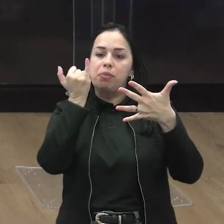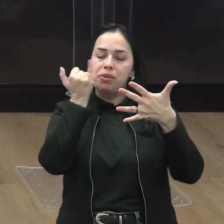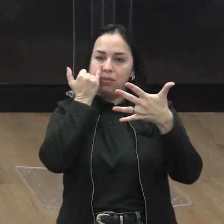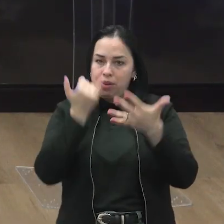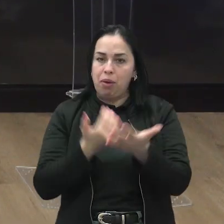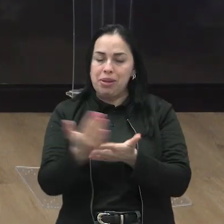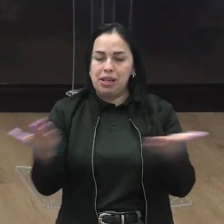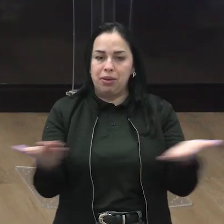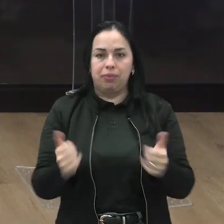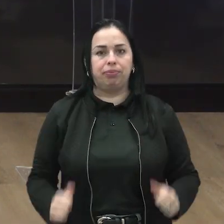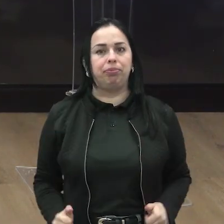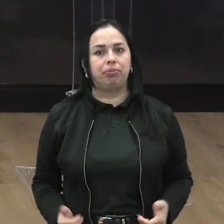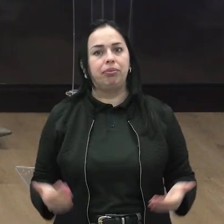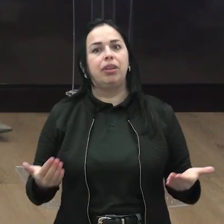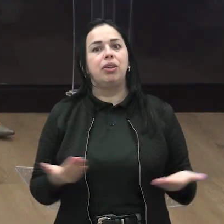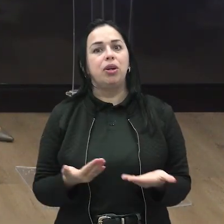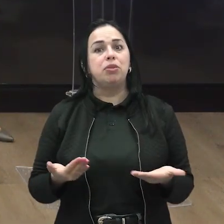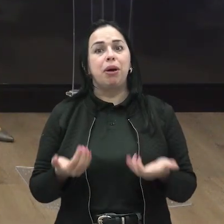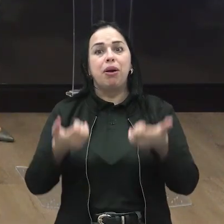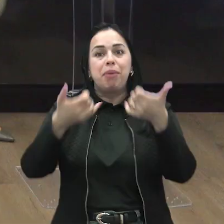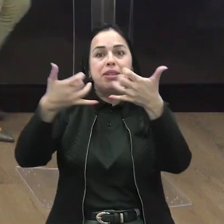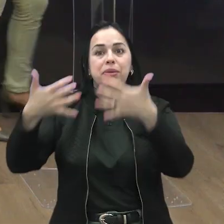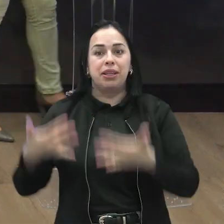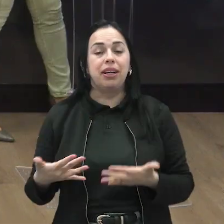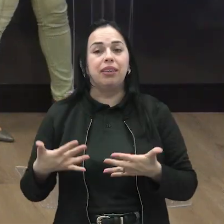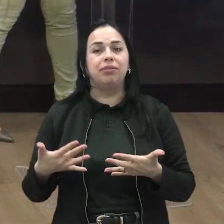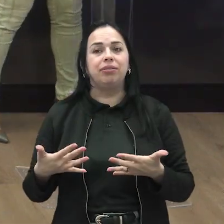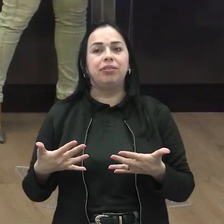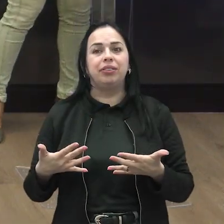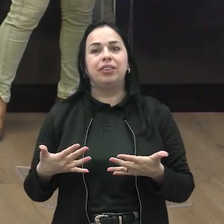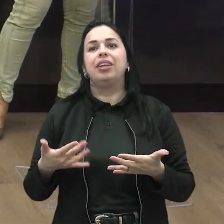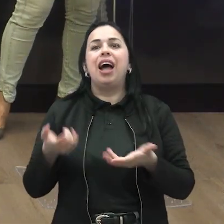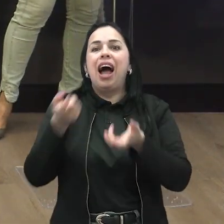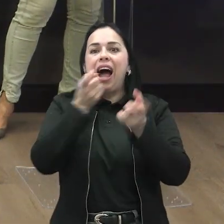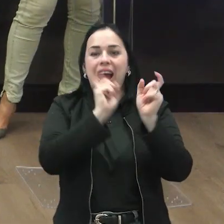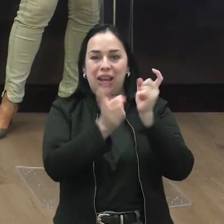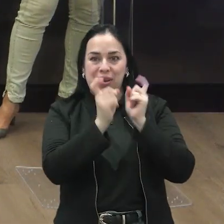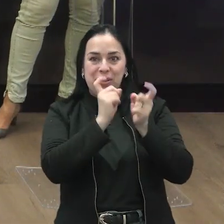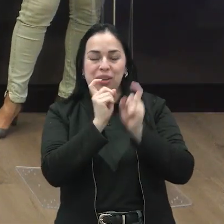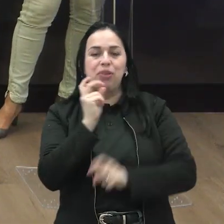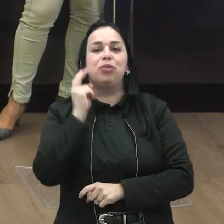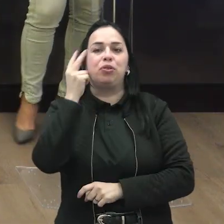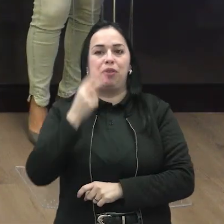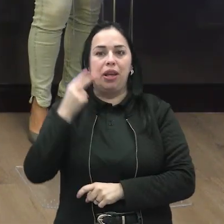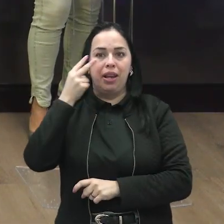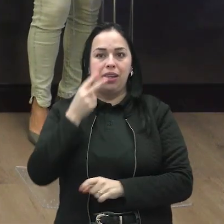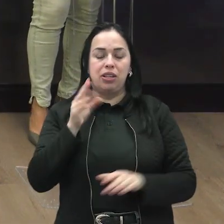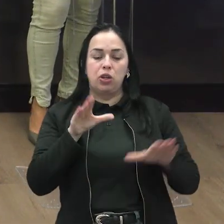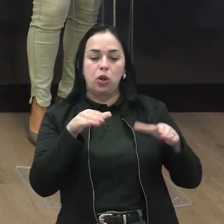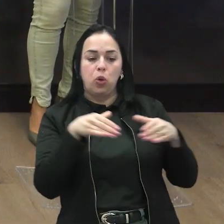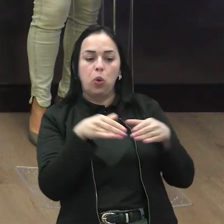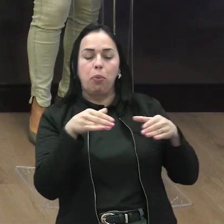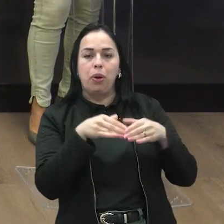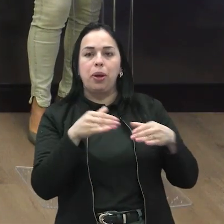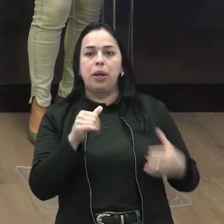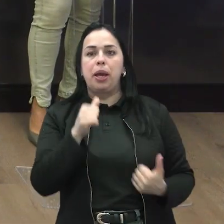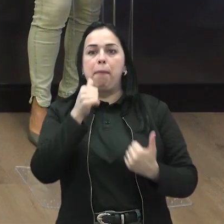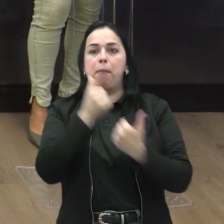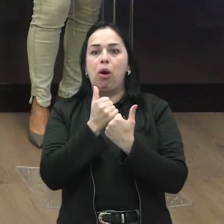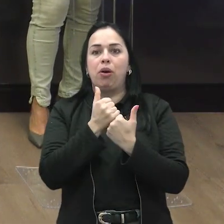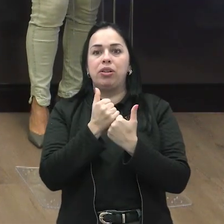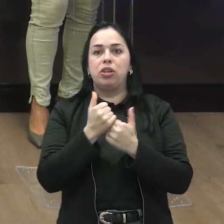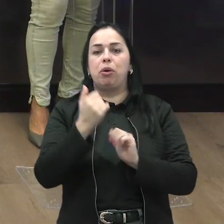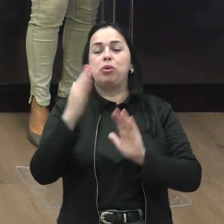notícias a partir de agora. E para começar esta edição, a gente fala sobre a reunião realizada pelos vereadores da Frente